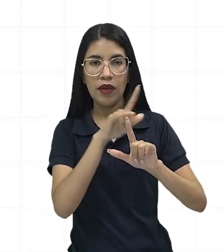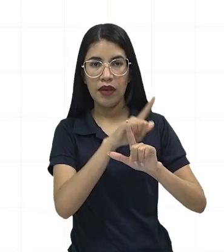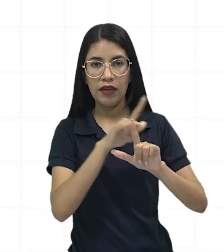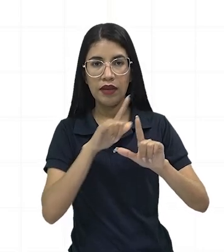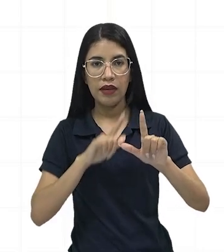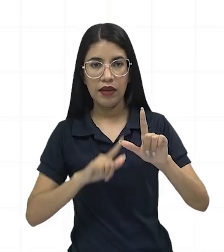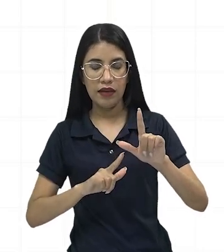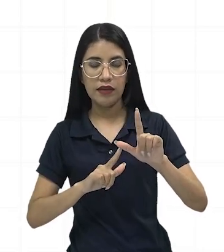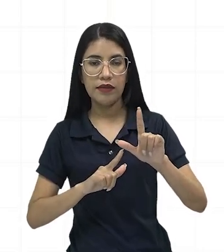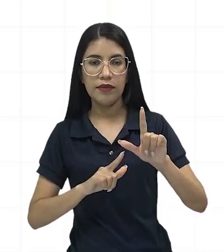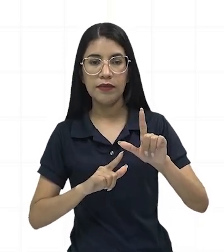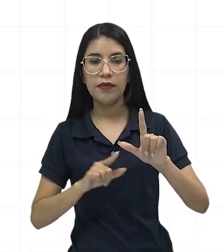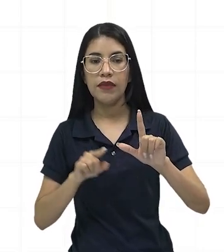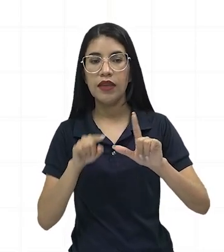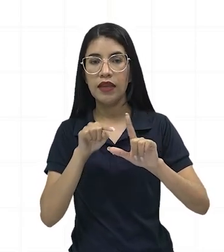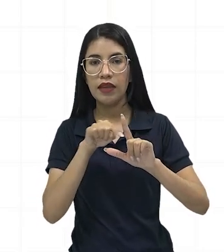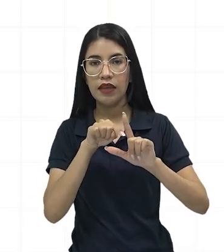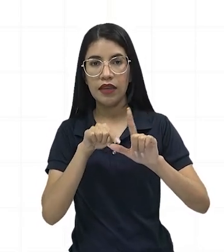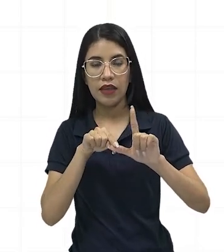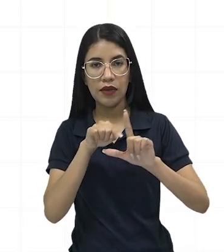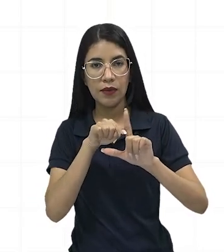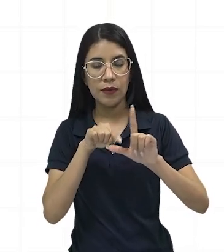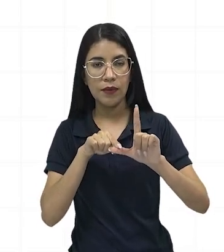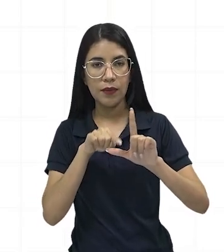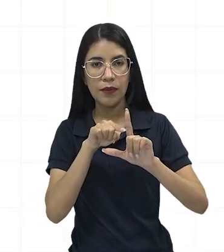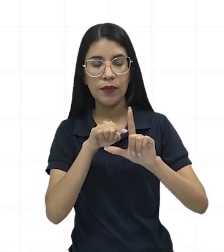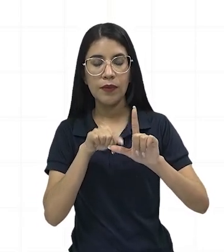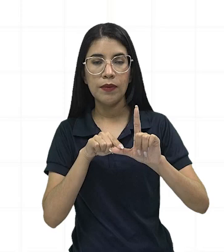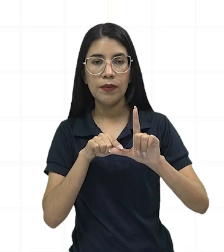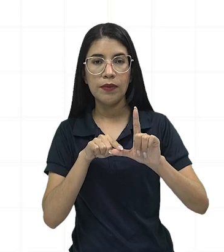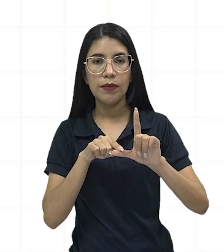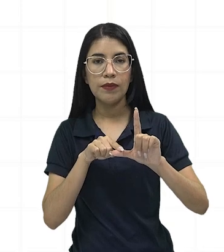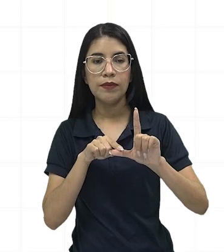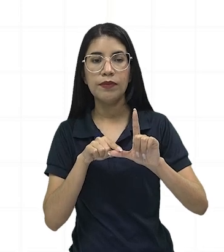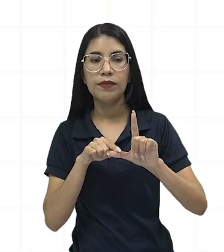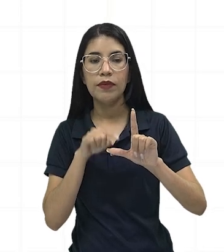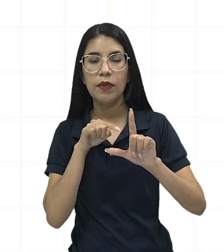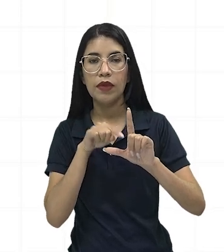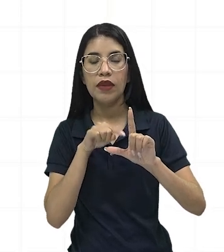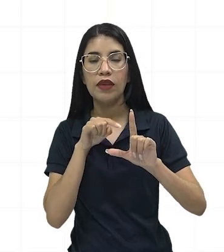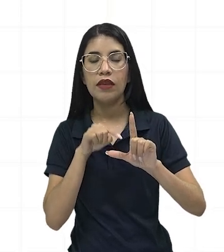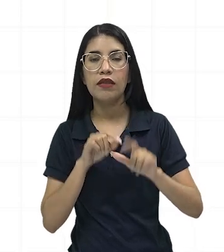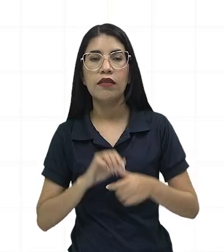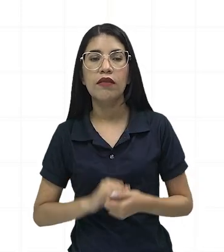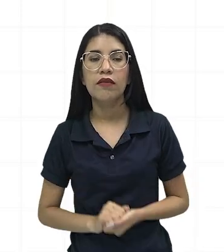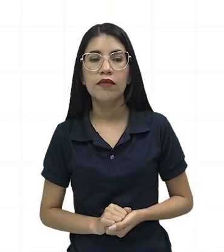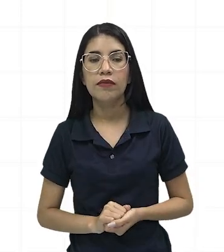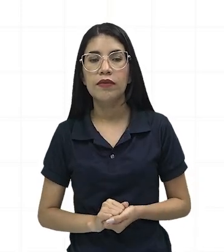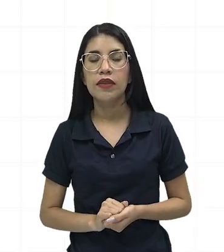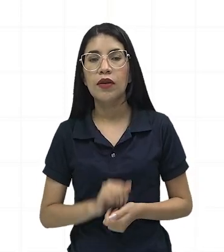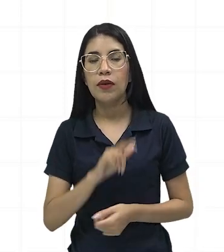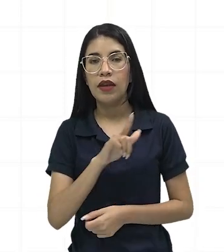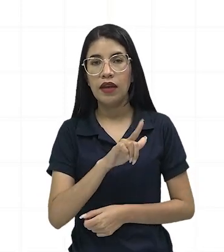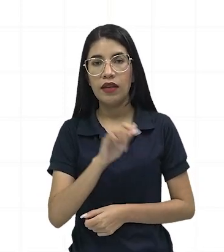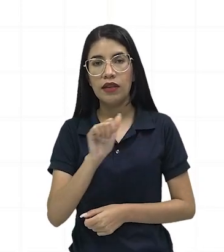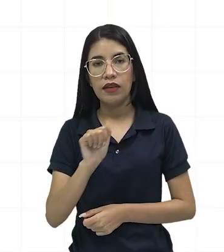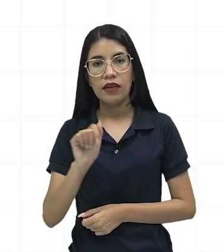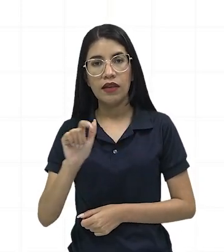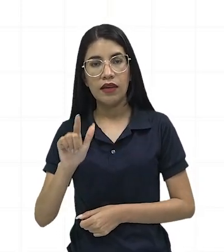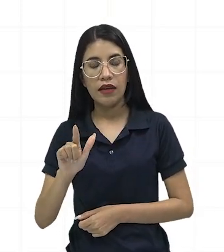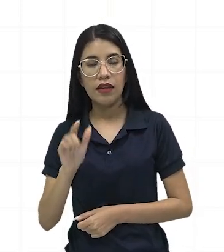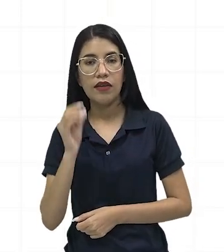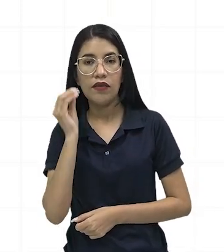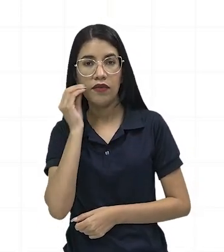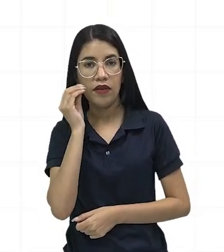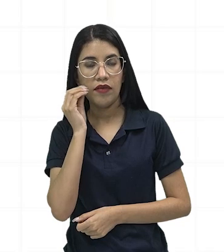L, e temos um ângulo bem aqui. Então, lado, ângulo, lado. Vamos